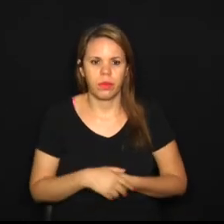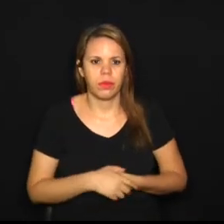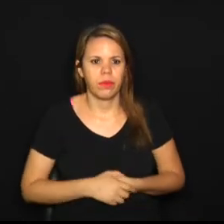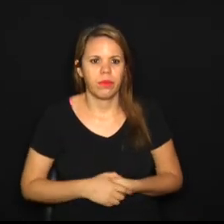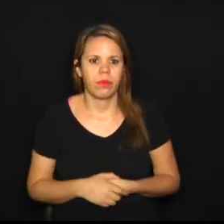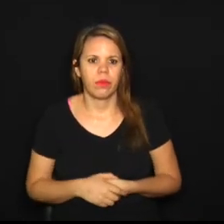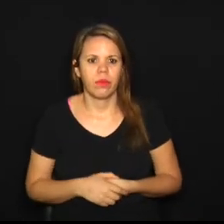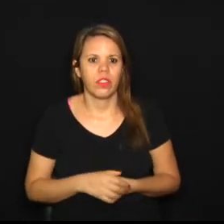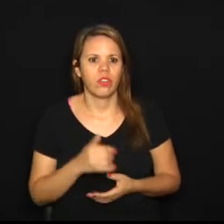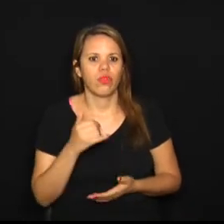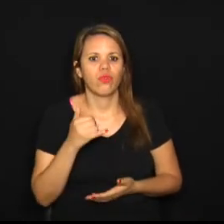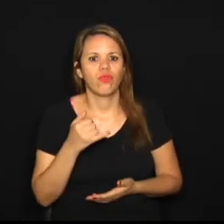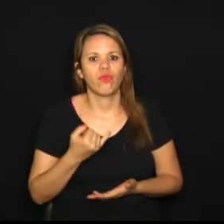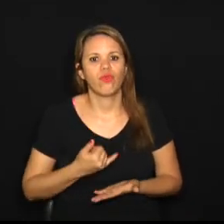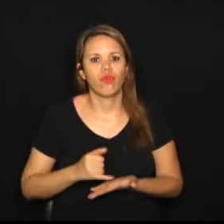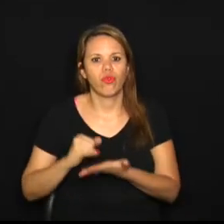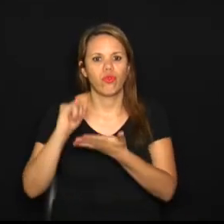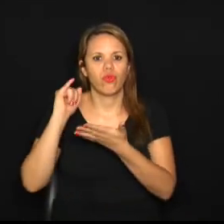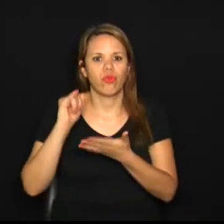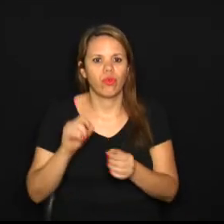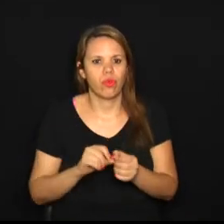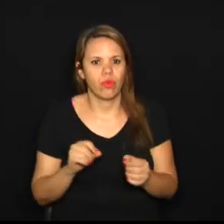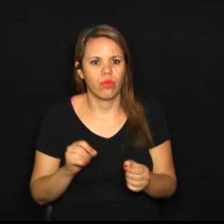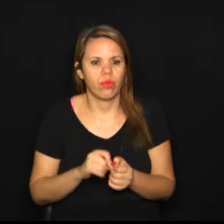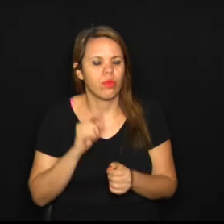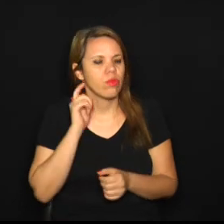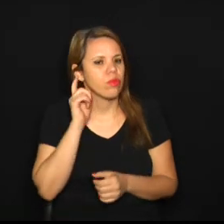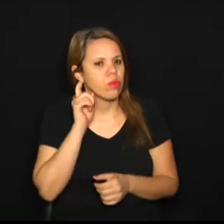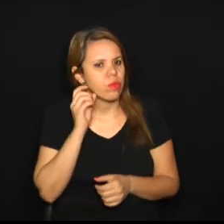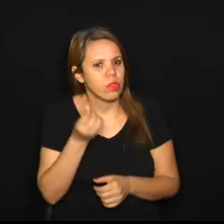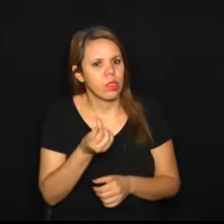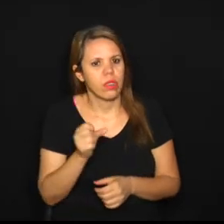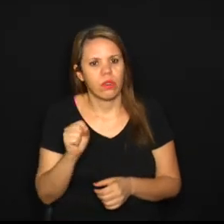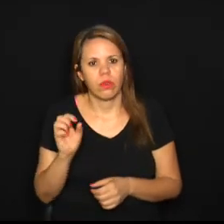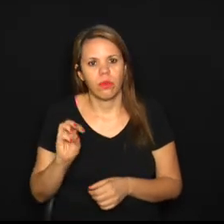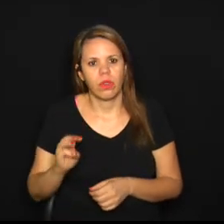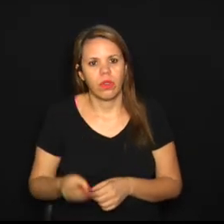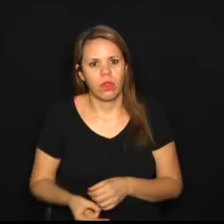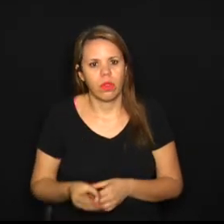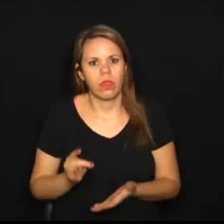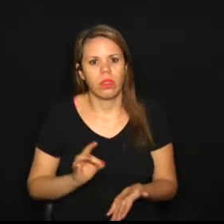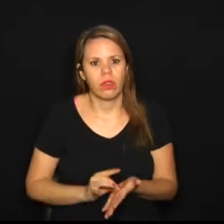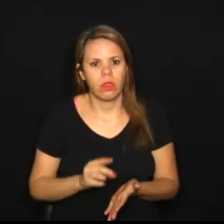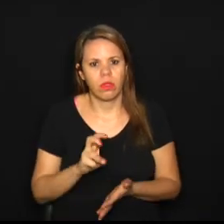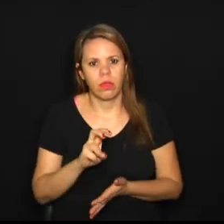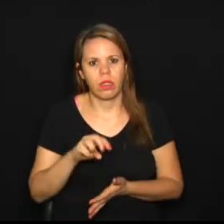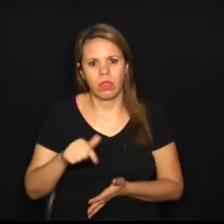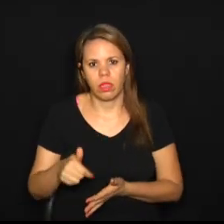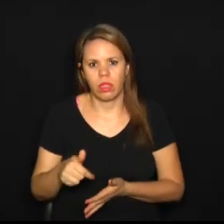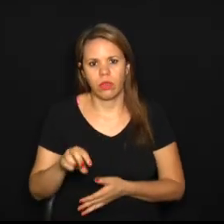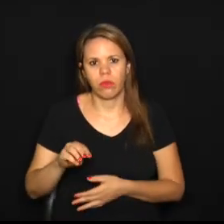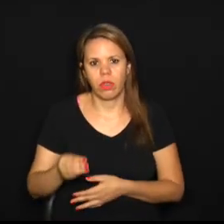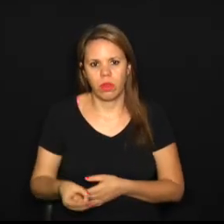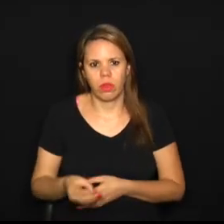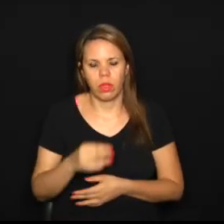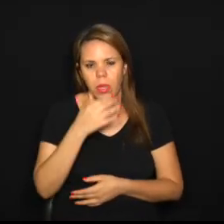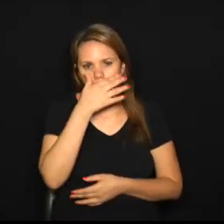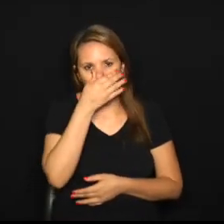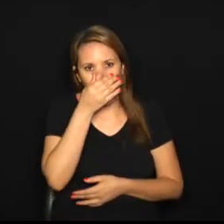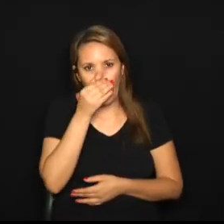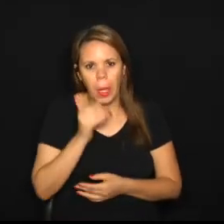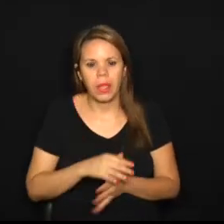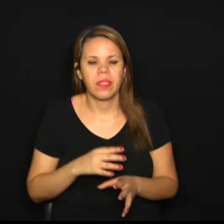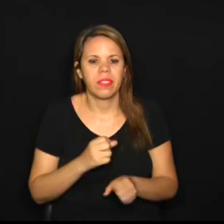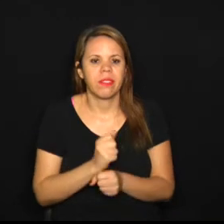2.533.000. Juros e encargo da dívida, a previsão orçamentária era de 68 milhões, realizou 57 milhões e